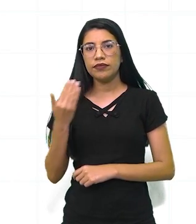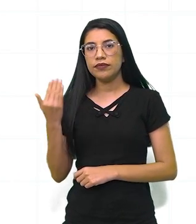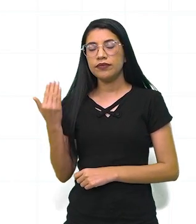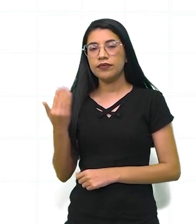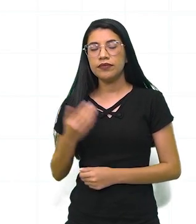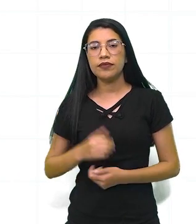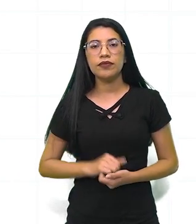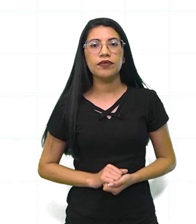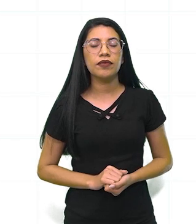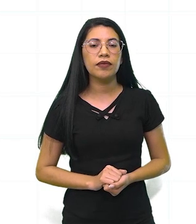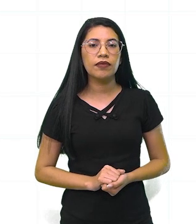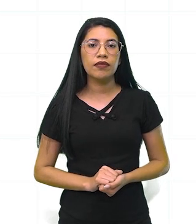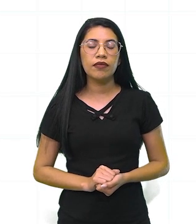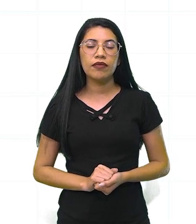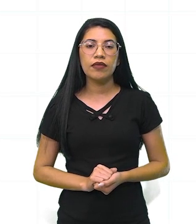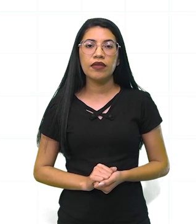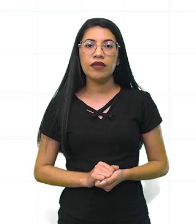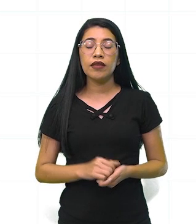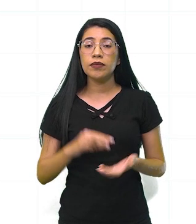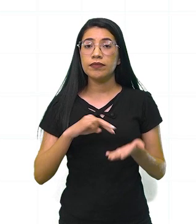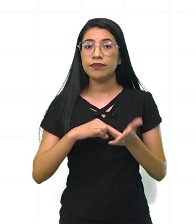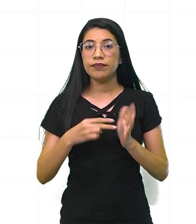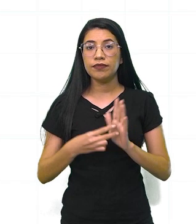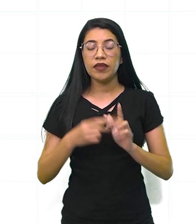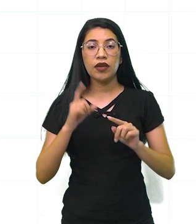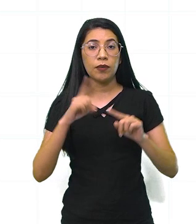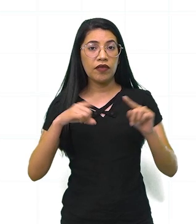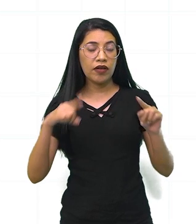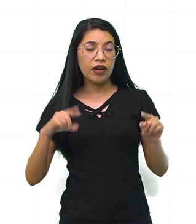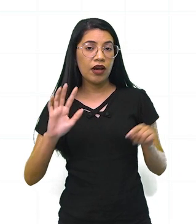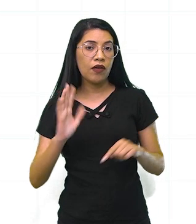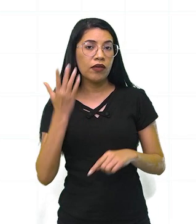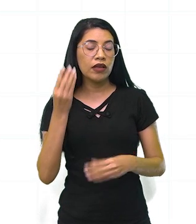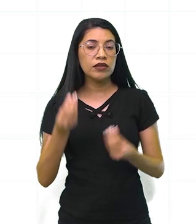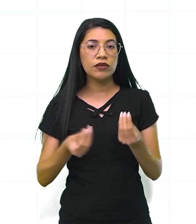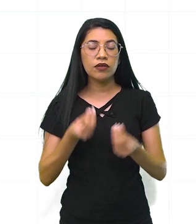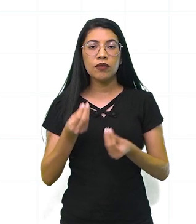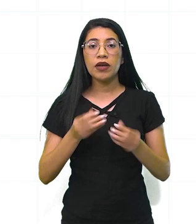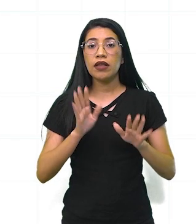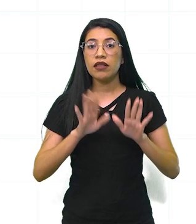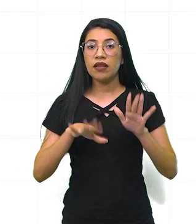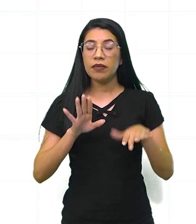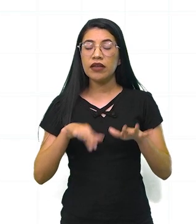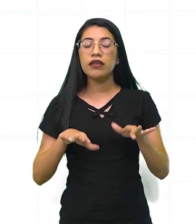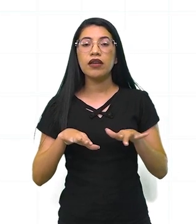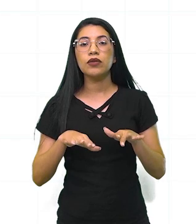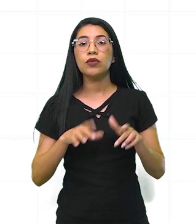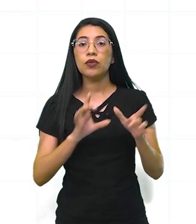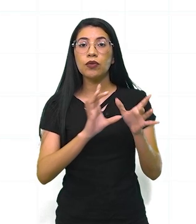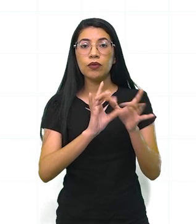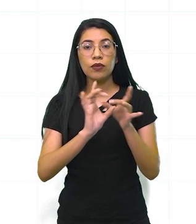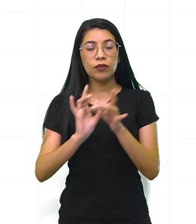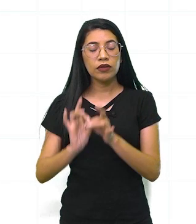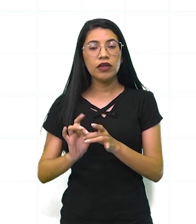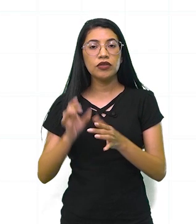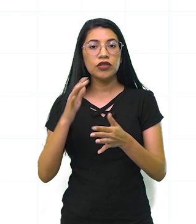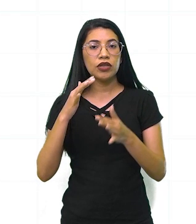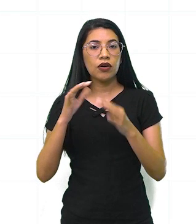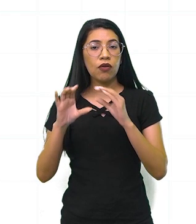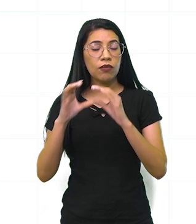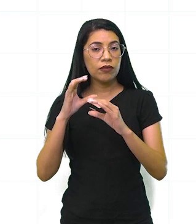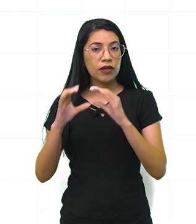comigo é uma variação que ela vai né vai acontecer conforme a situação de comunicação que você se